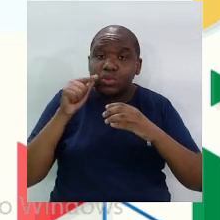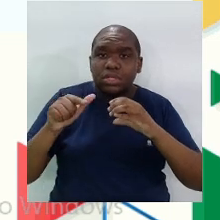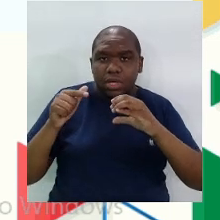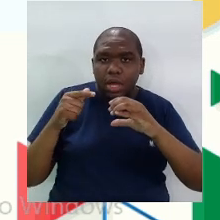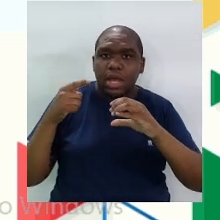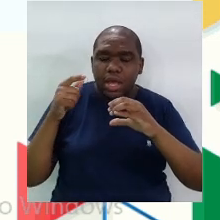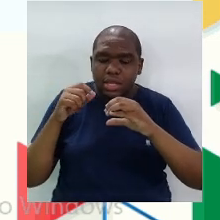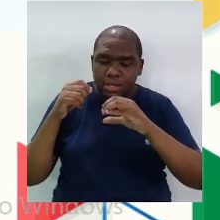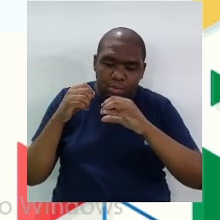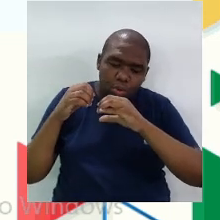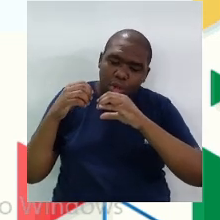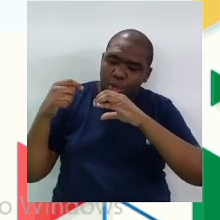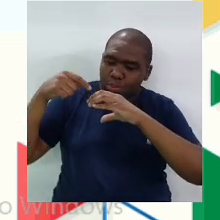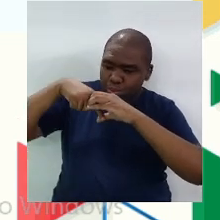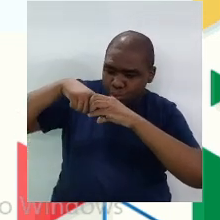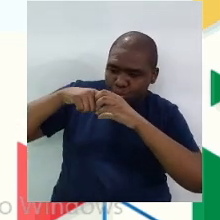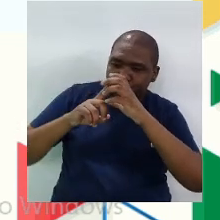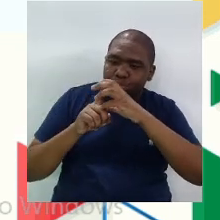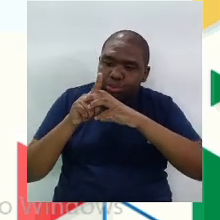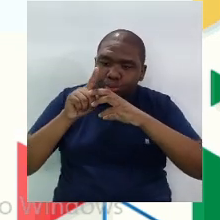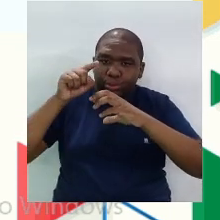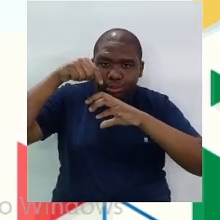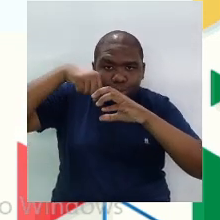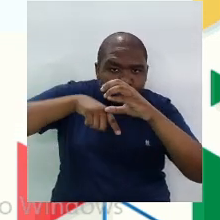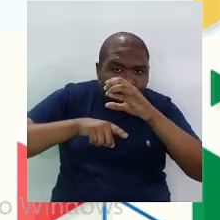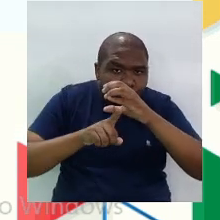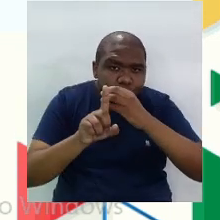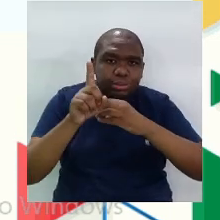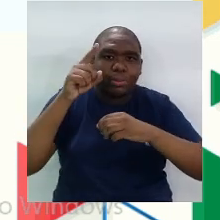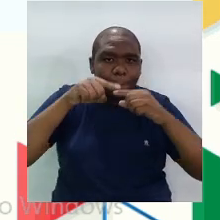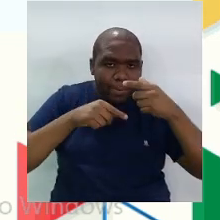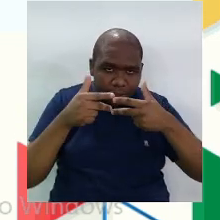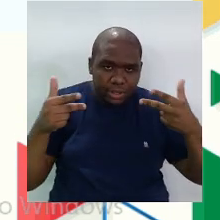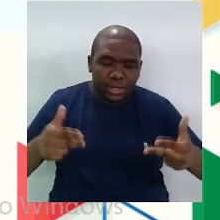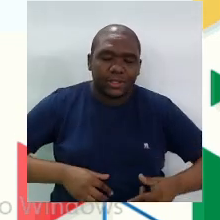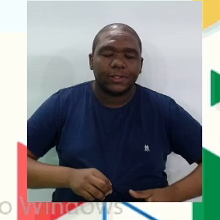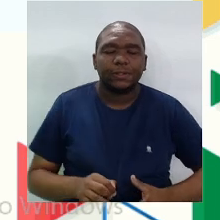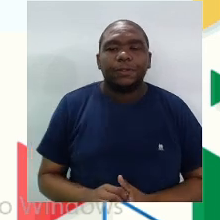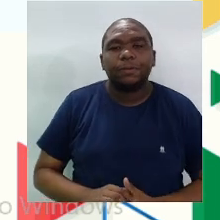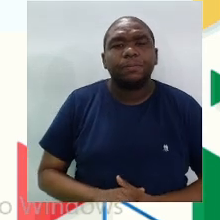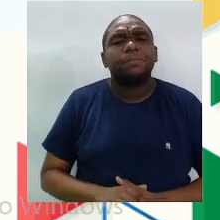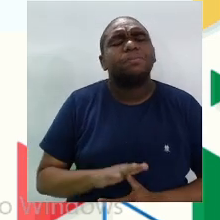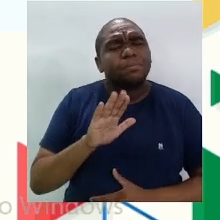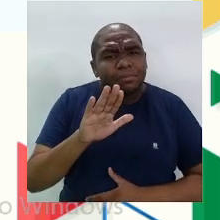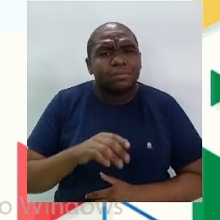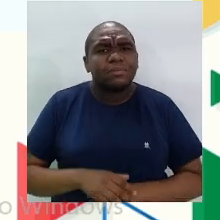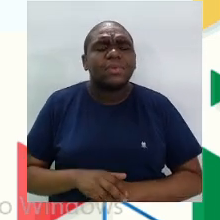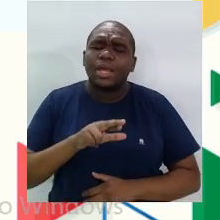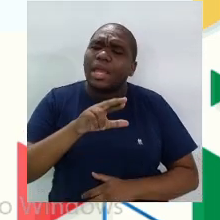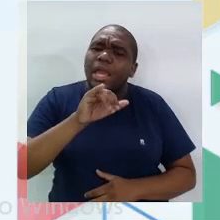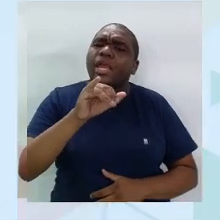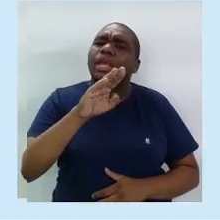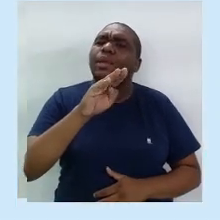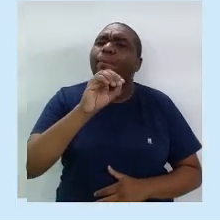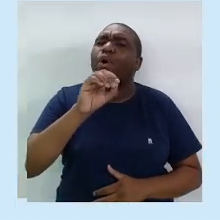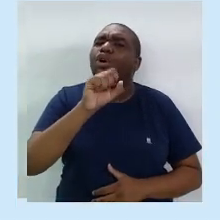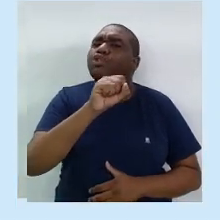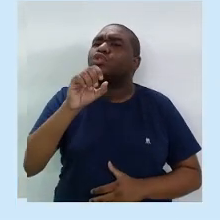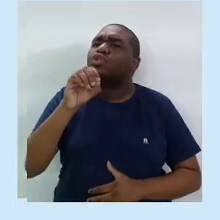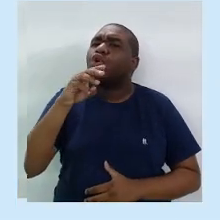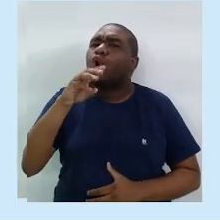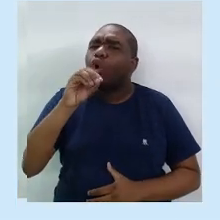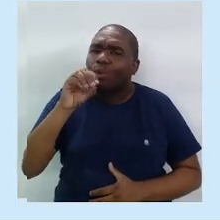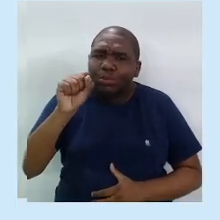da célula. Essa é a função da membrana plasmática. Já os ribossomos, eles